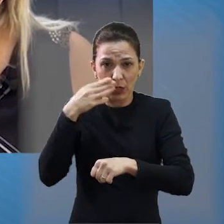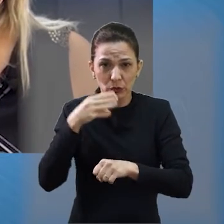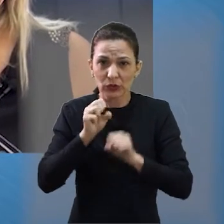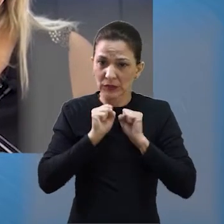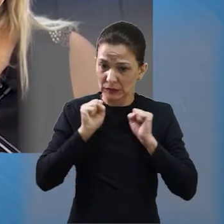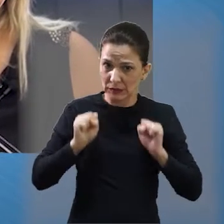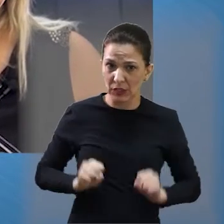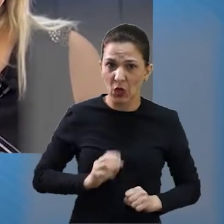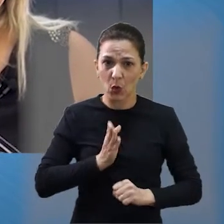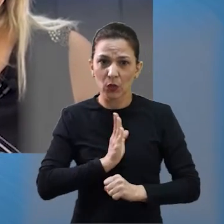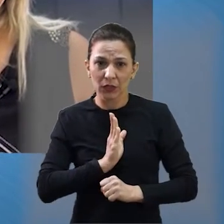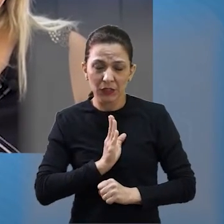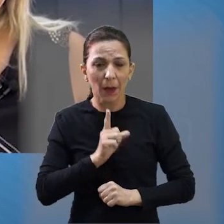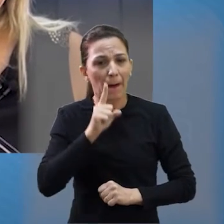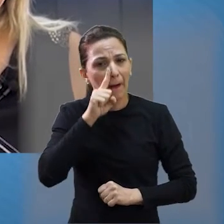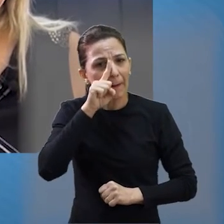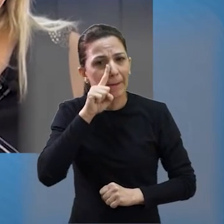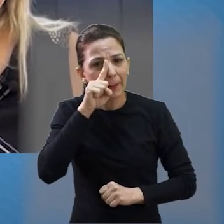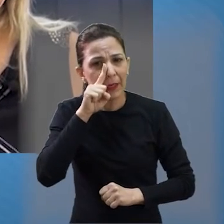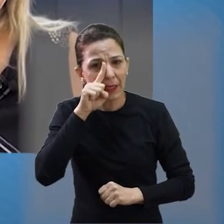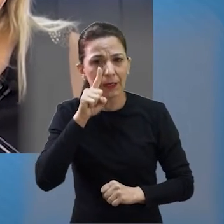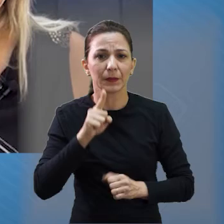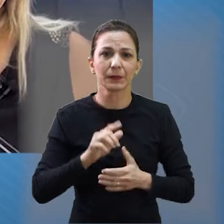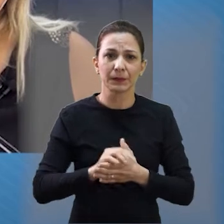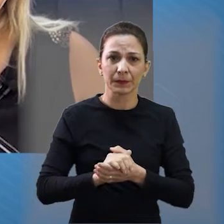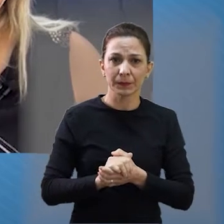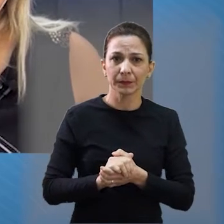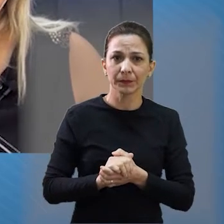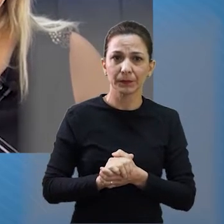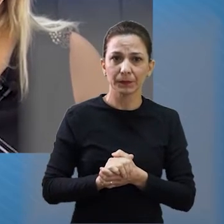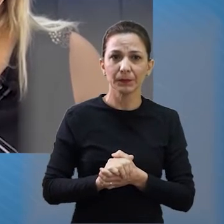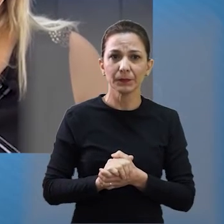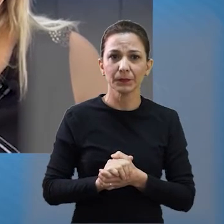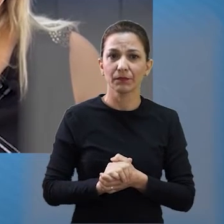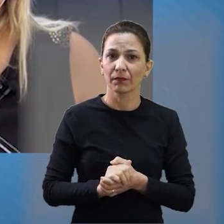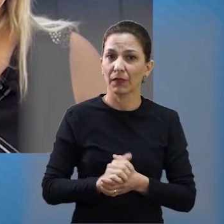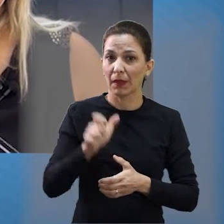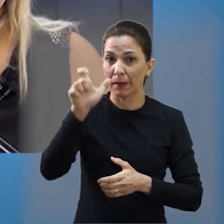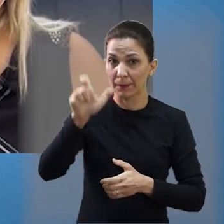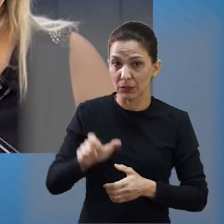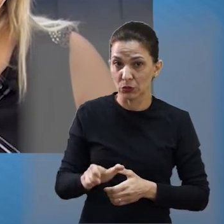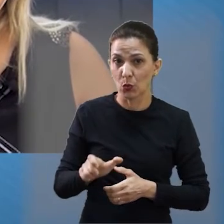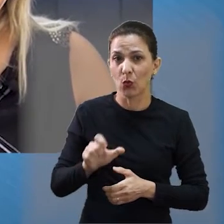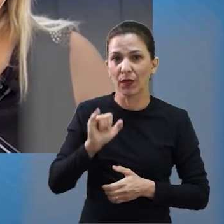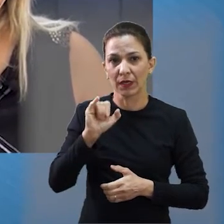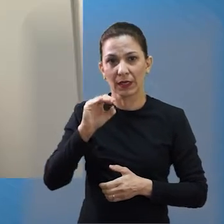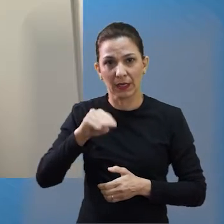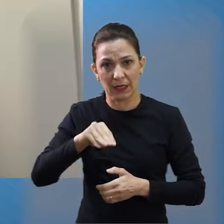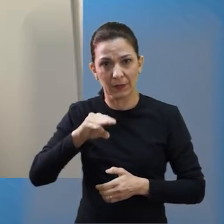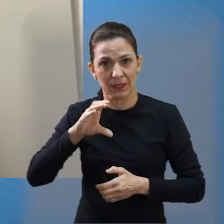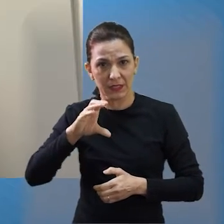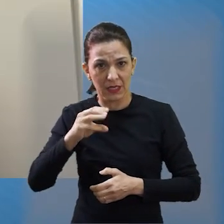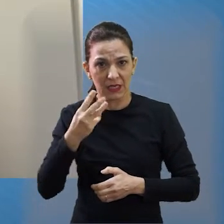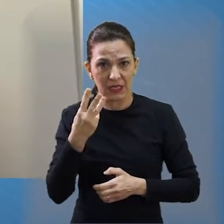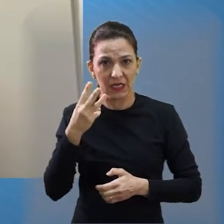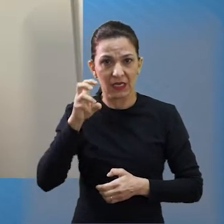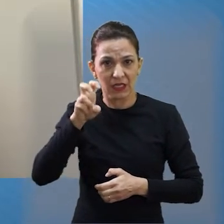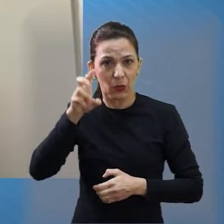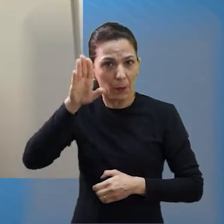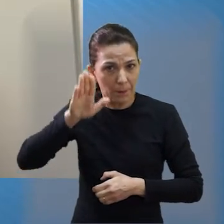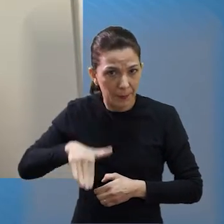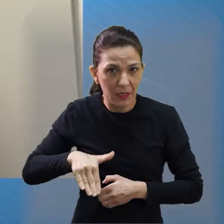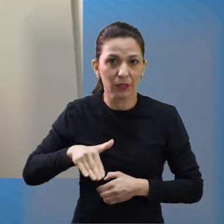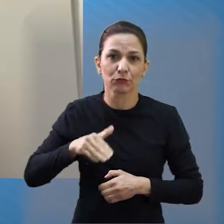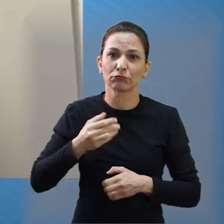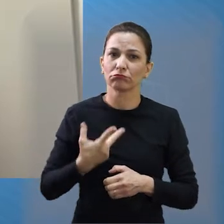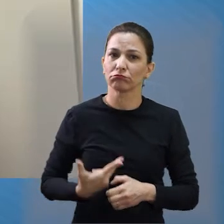grave, uma diabetes descompensada, um risco cardiovascular muito elevado, e até se faz o que a